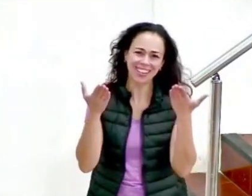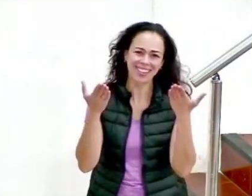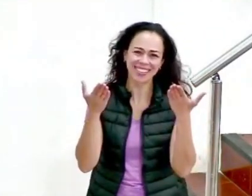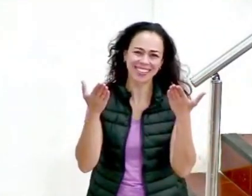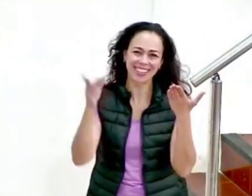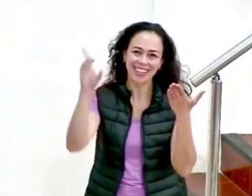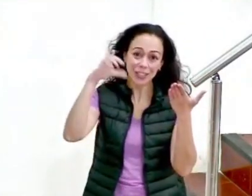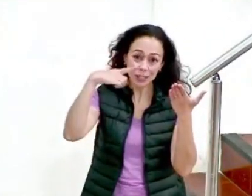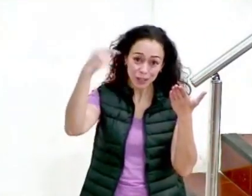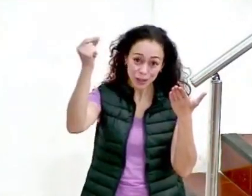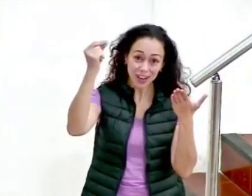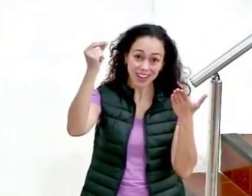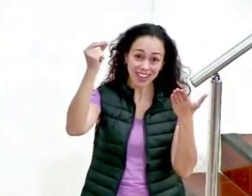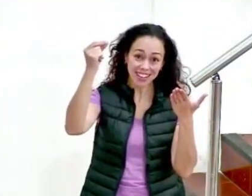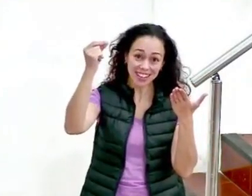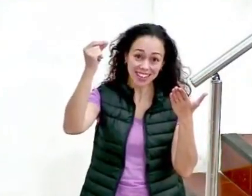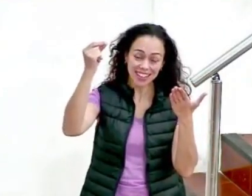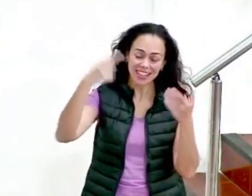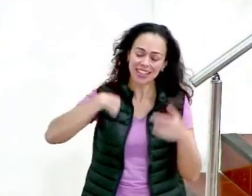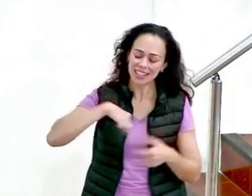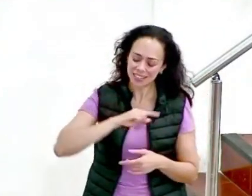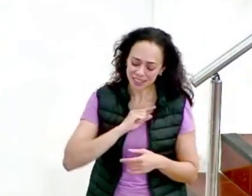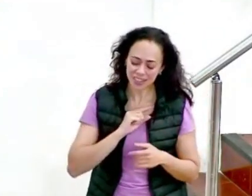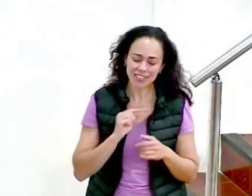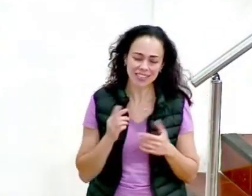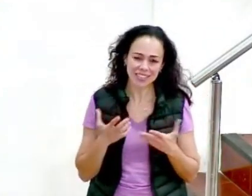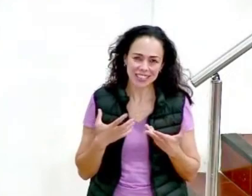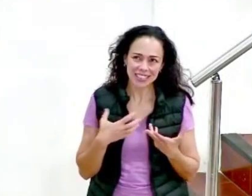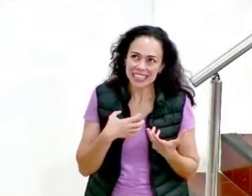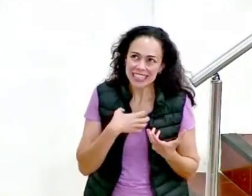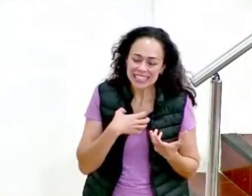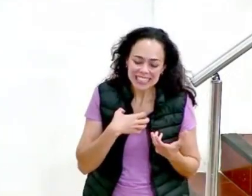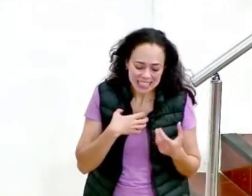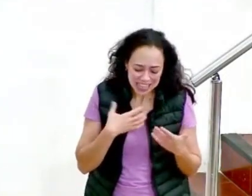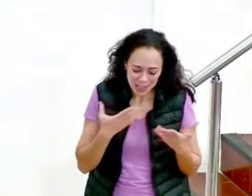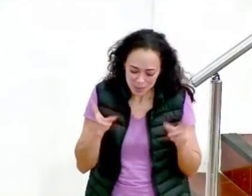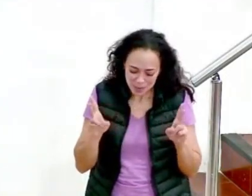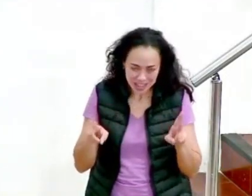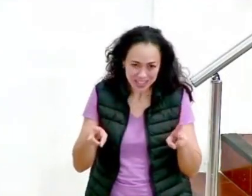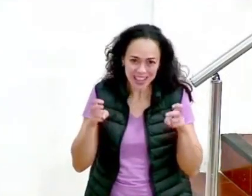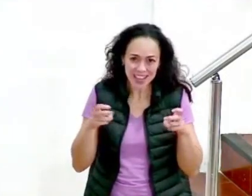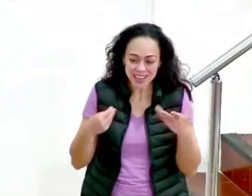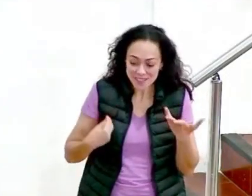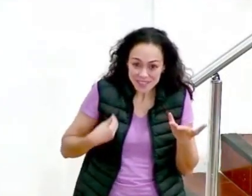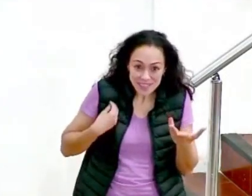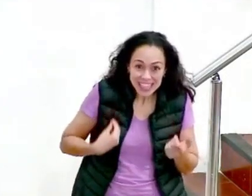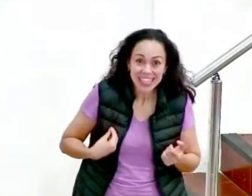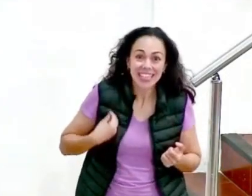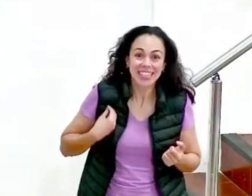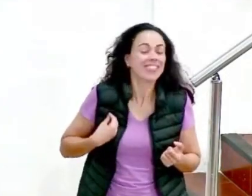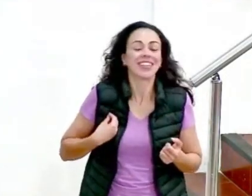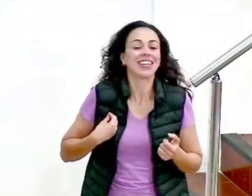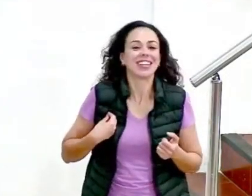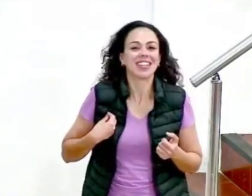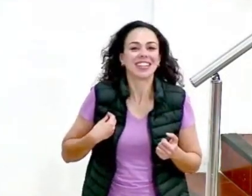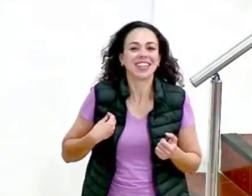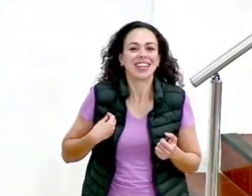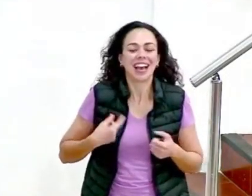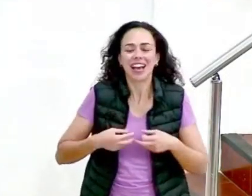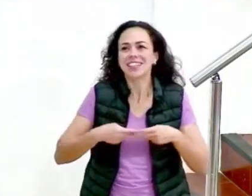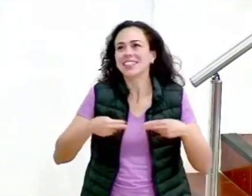Deus nos escolheu para desfrutar dos benefícios da salvação. Deus nos escolheu para viver os benefícios